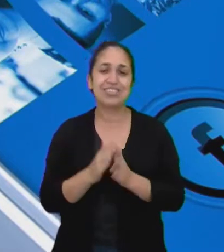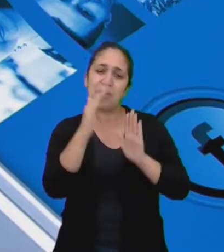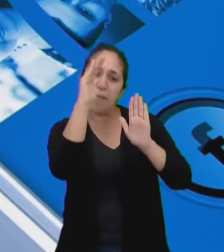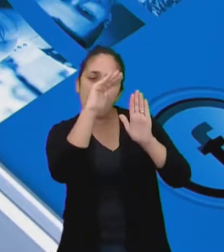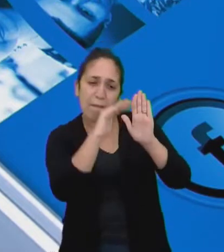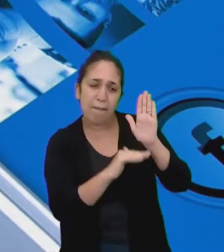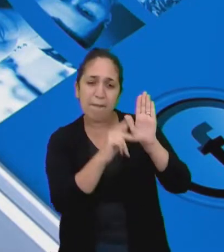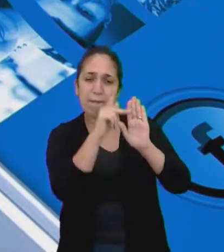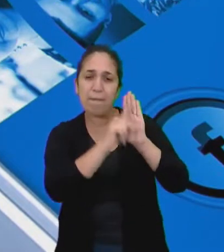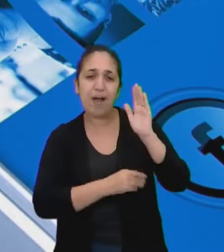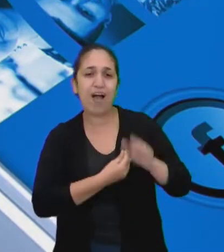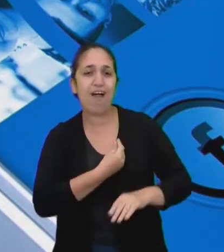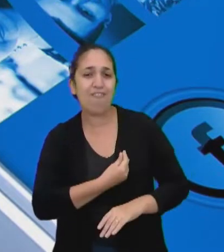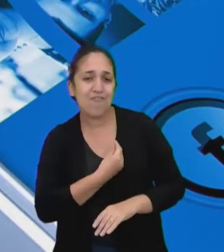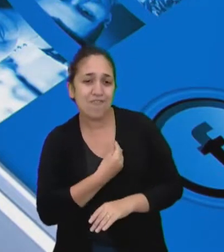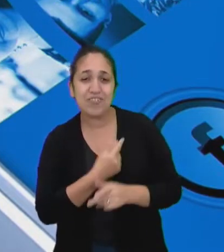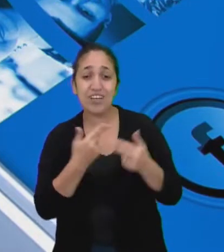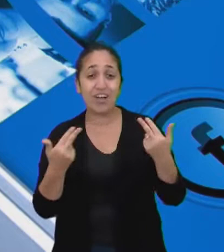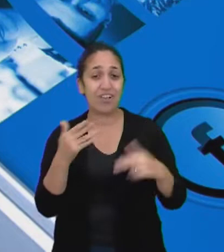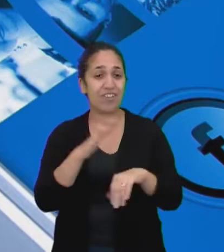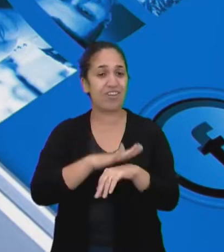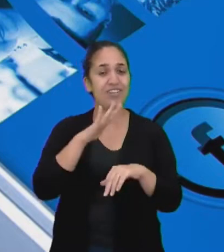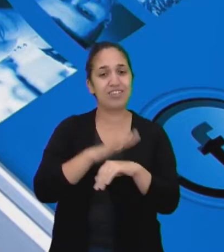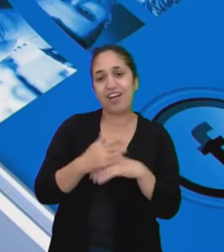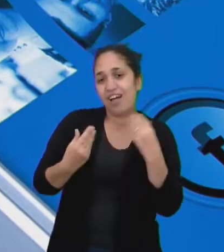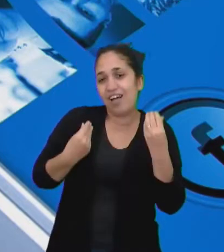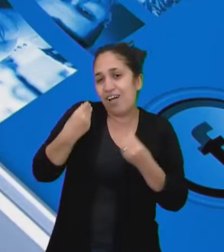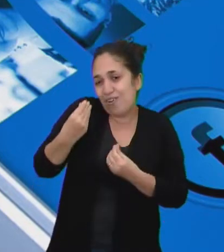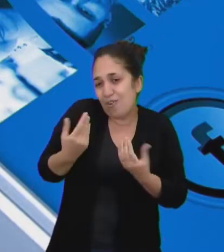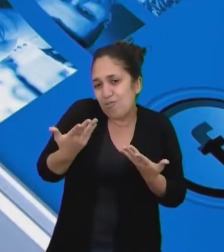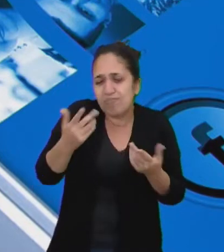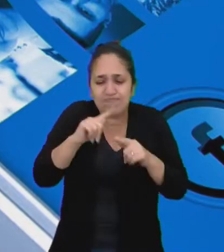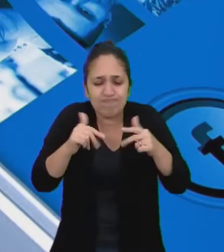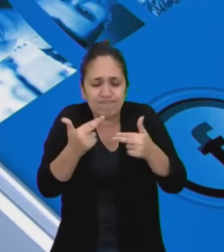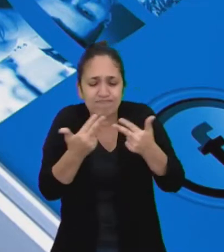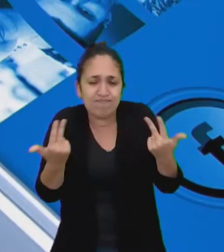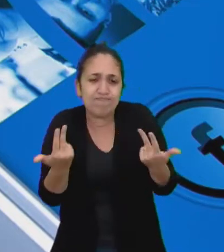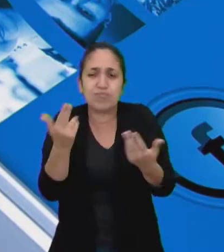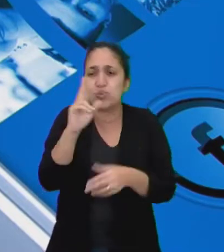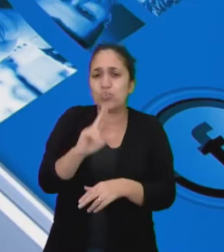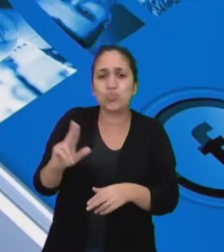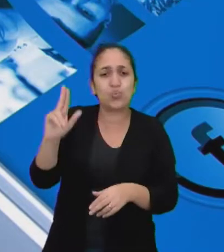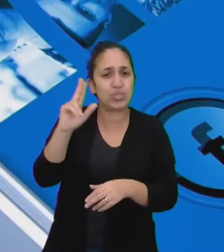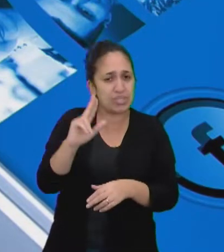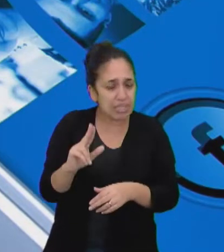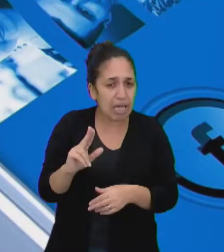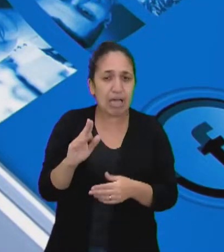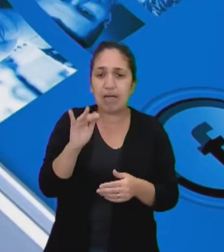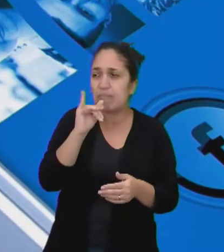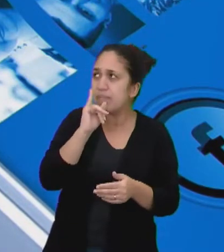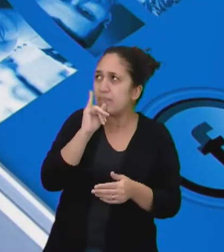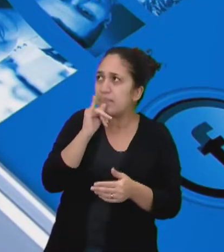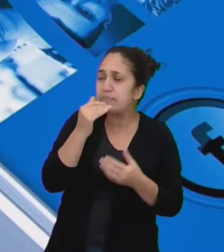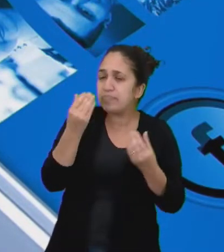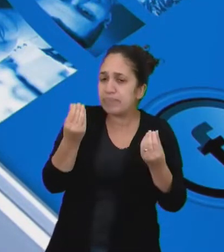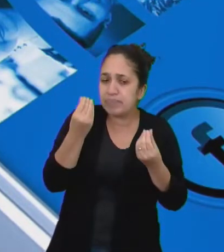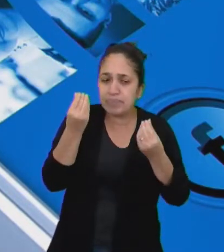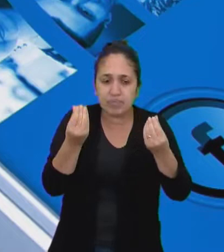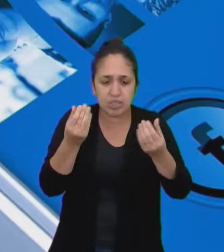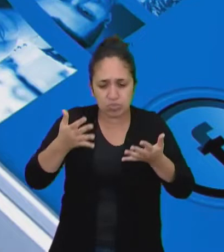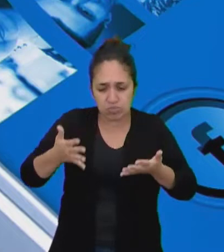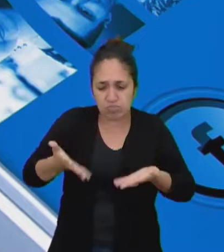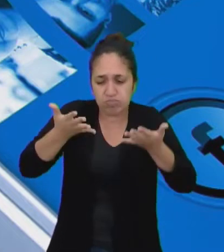de vida, de ações, como a gente pode aí utilizar nessas ferramentas, como, por exemplo, né, o seu